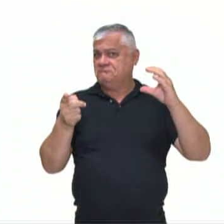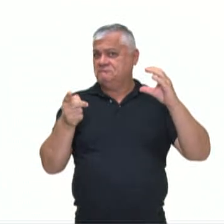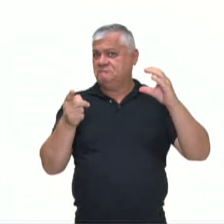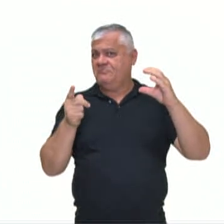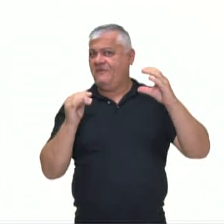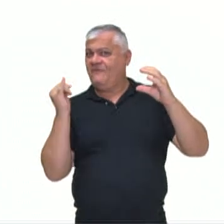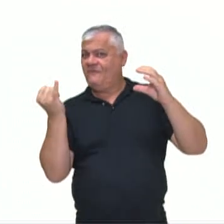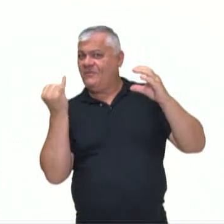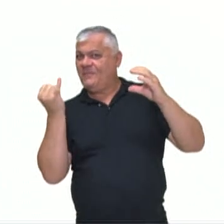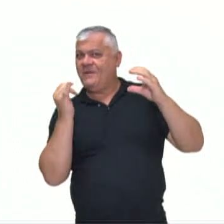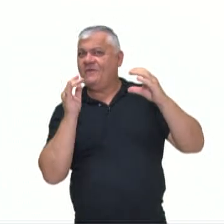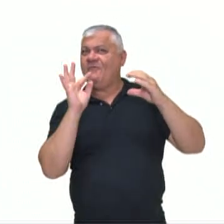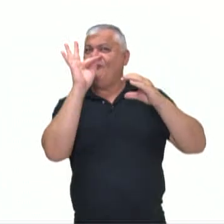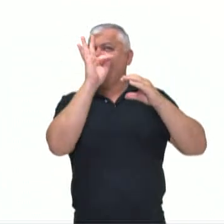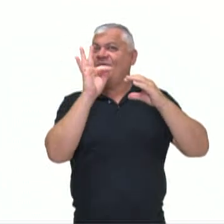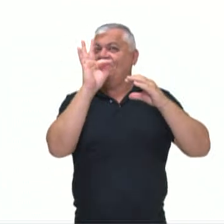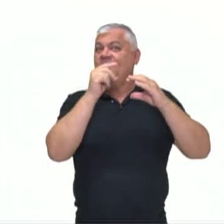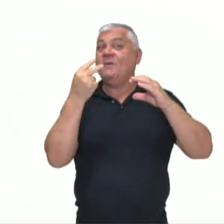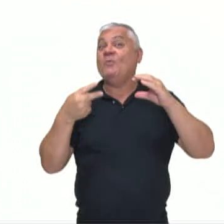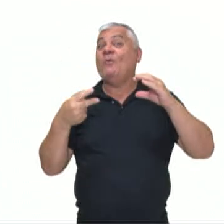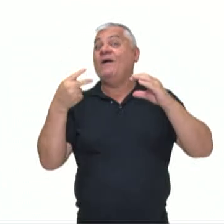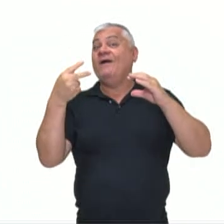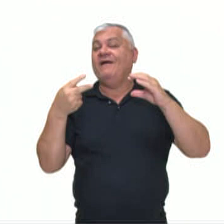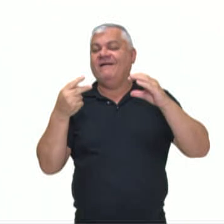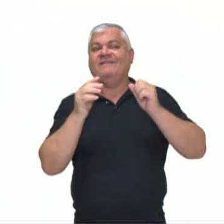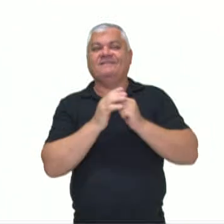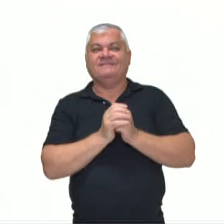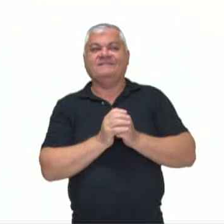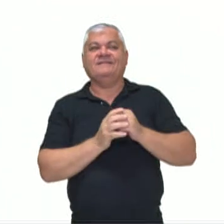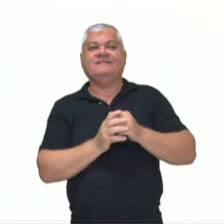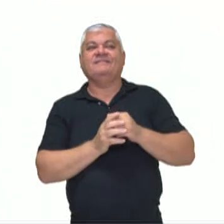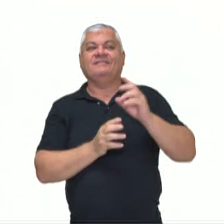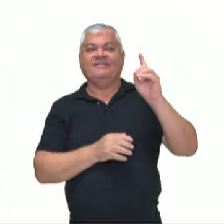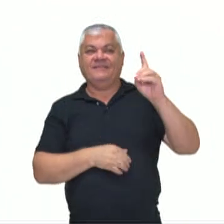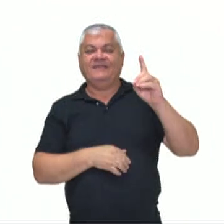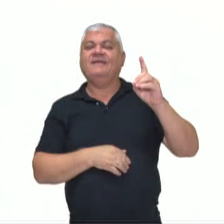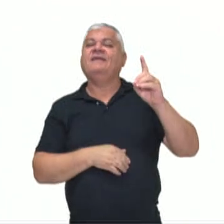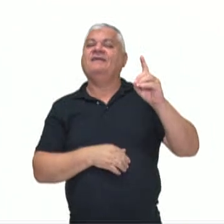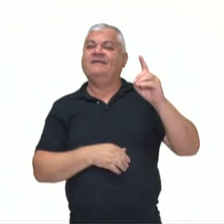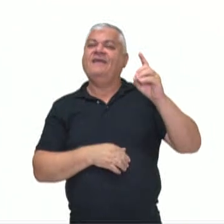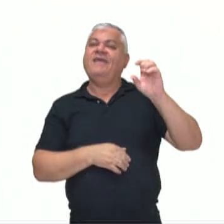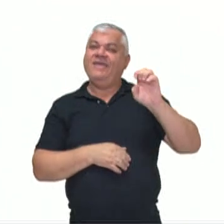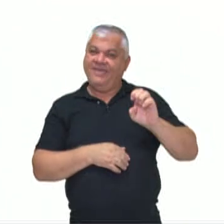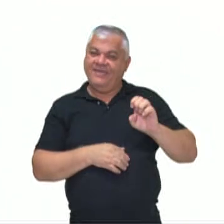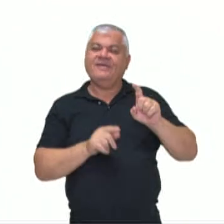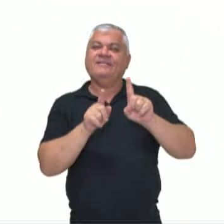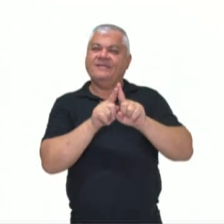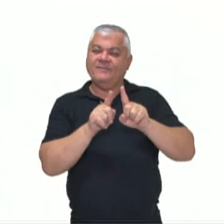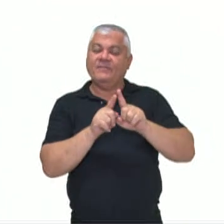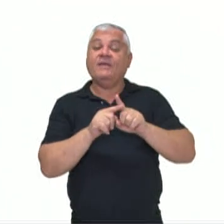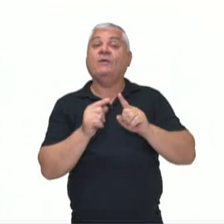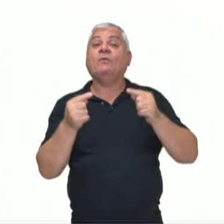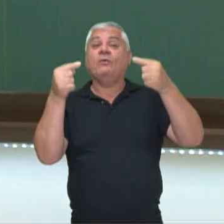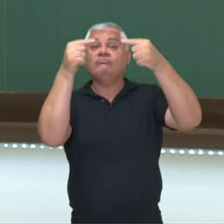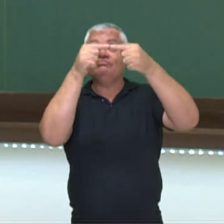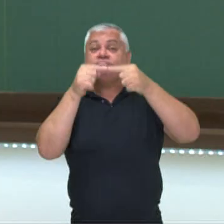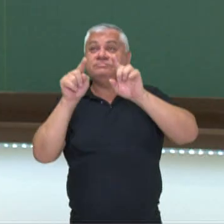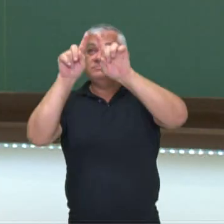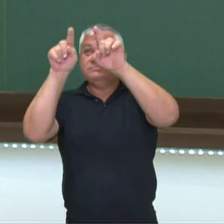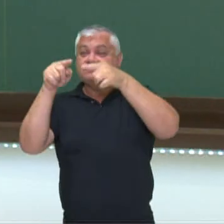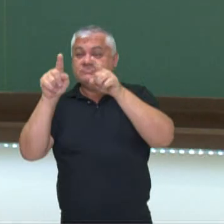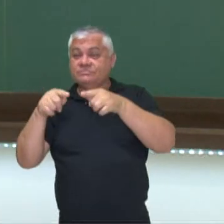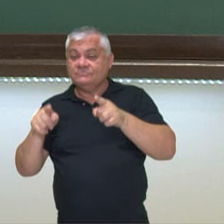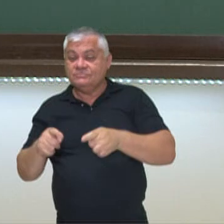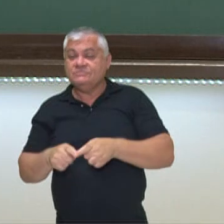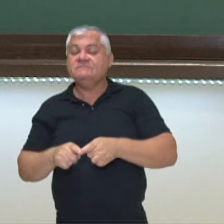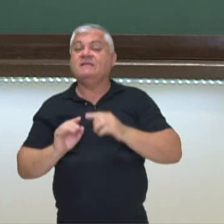puedes hacerme un favor? Letra D. Y alternativa E. No dejes que te quiten la comida de tus hijos. Então, marque